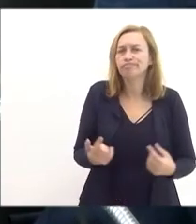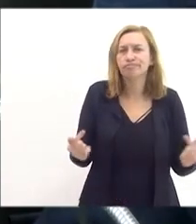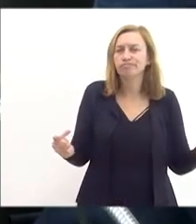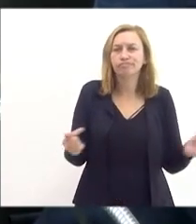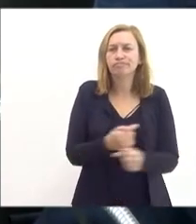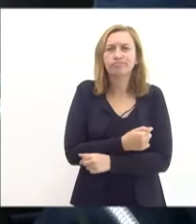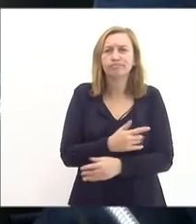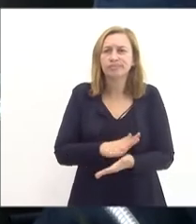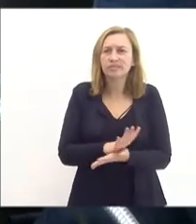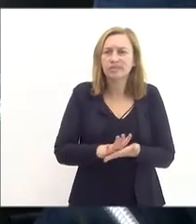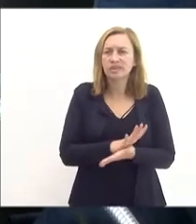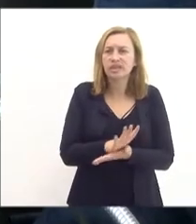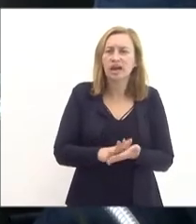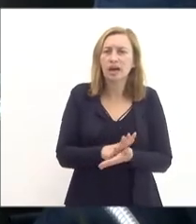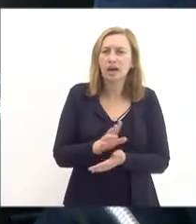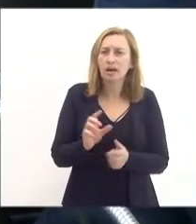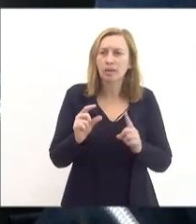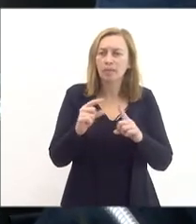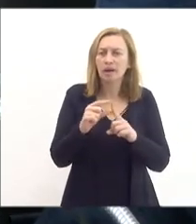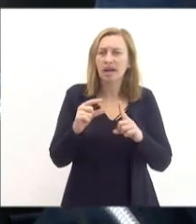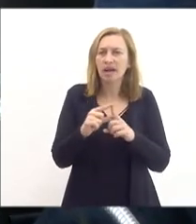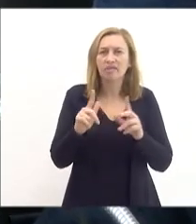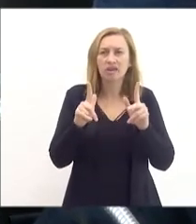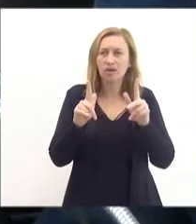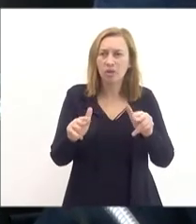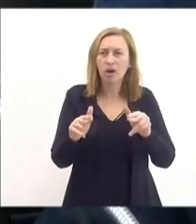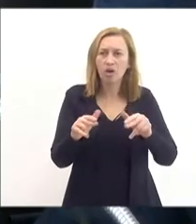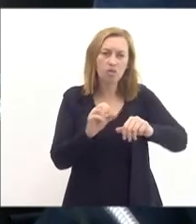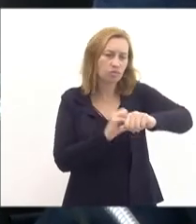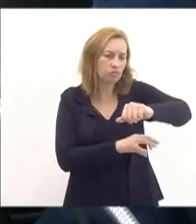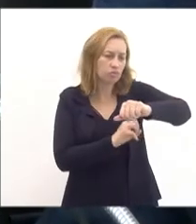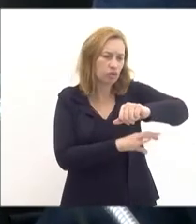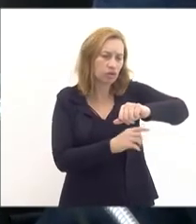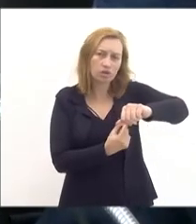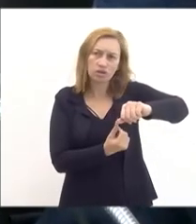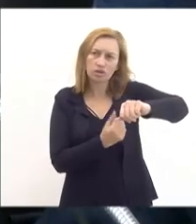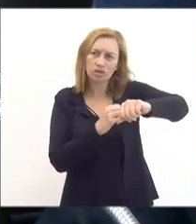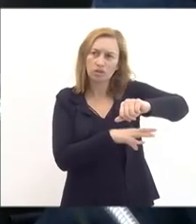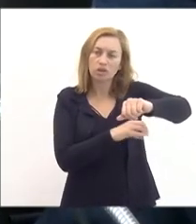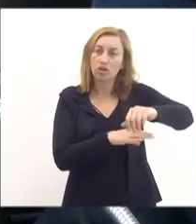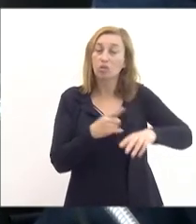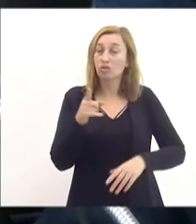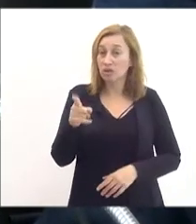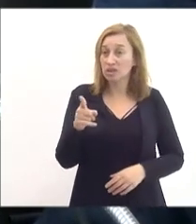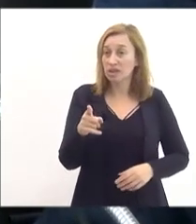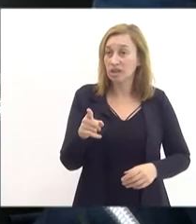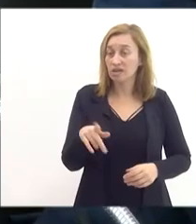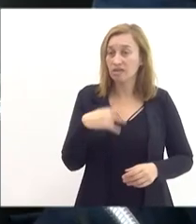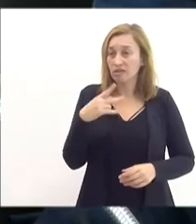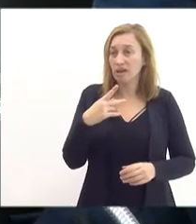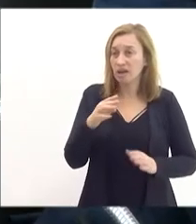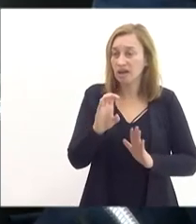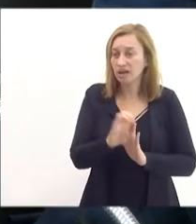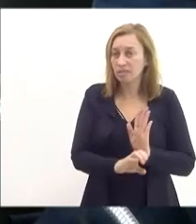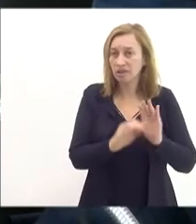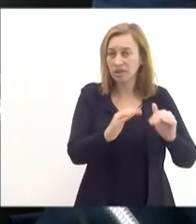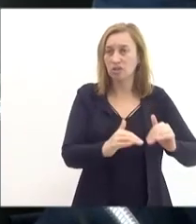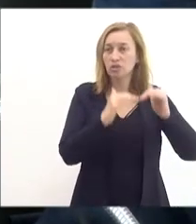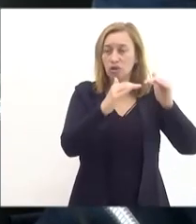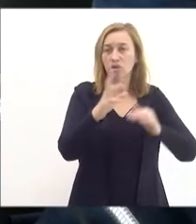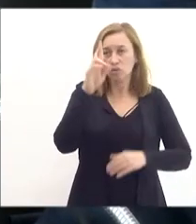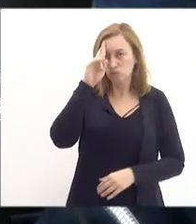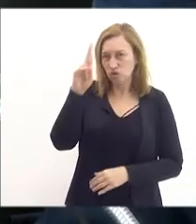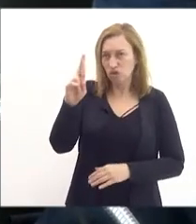A única palavra comum é fundo. É que quando você acatou com subemenda, o dono da emenda,